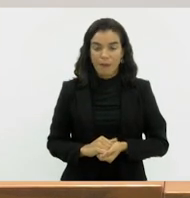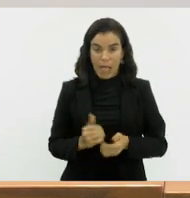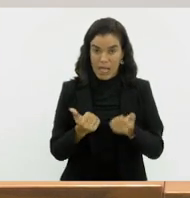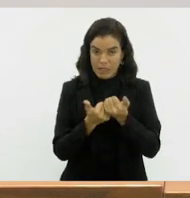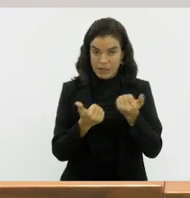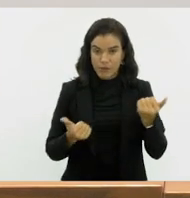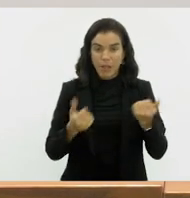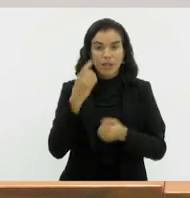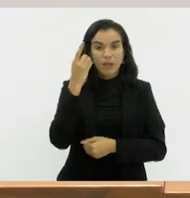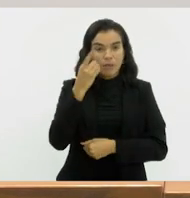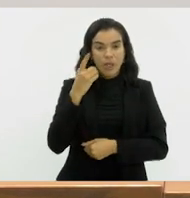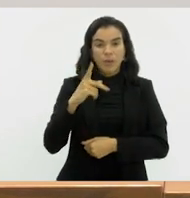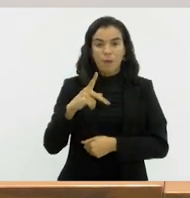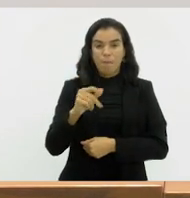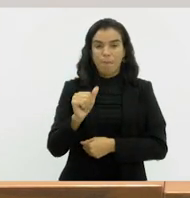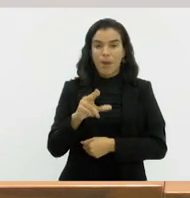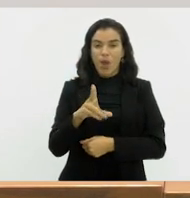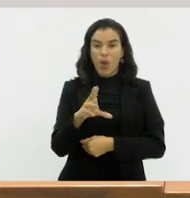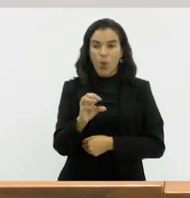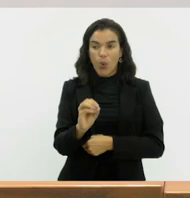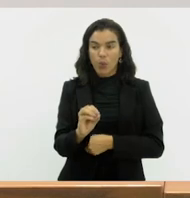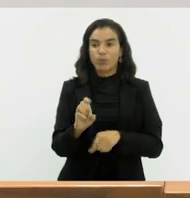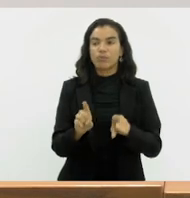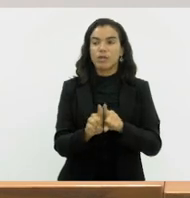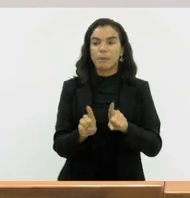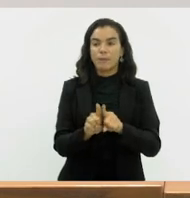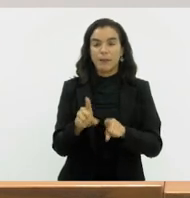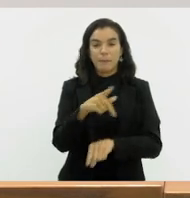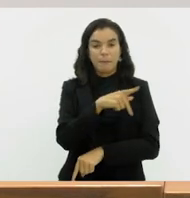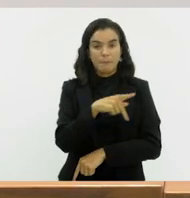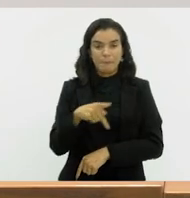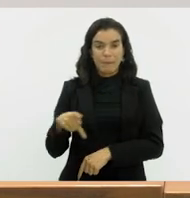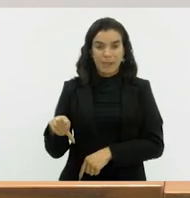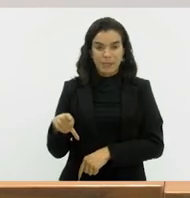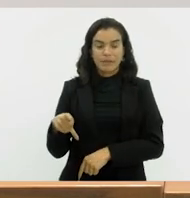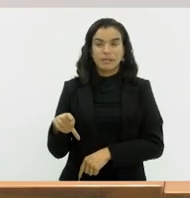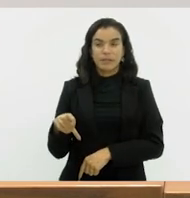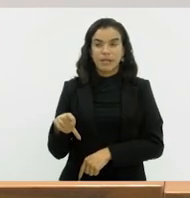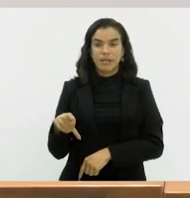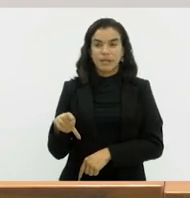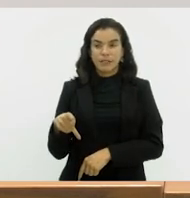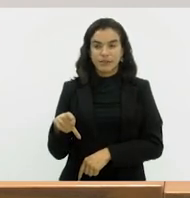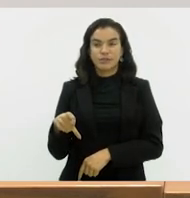assessoria do deputado Paulo Pinheiro, nosso querido presidente,